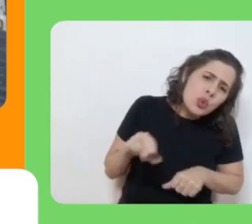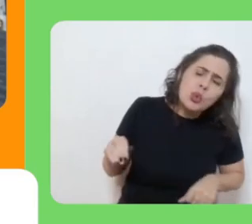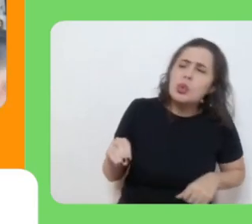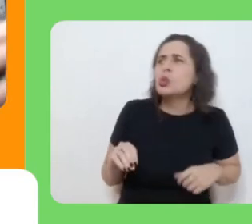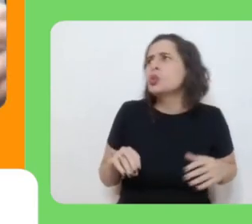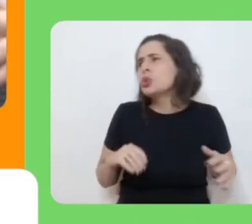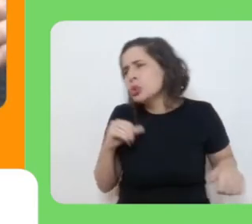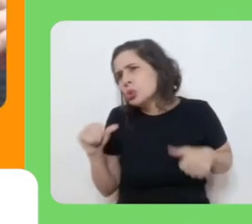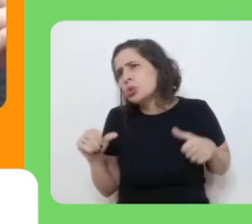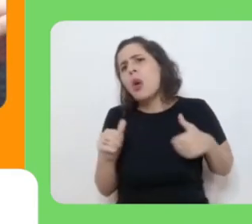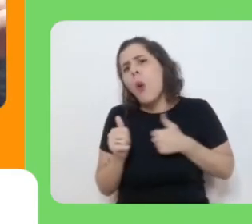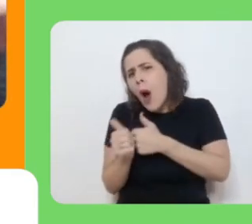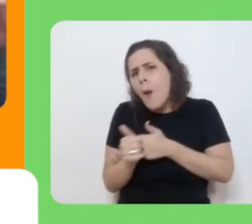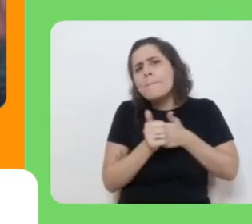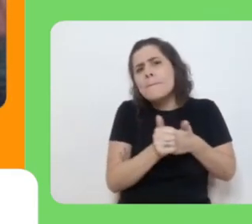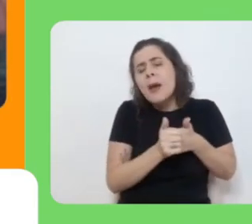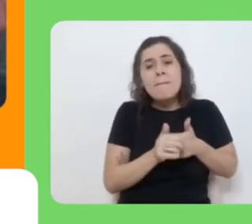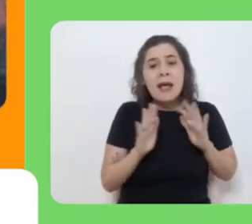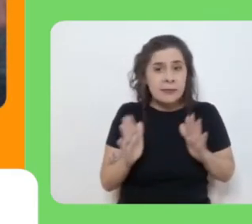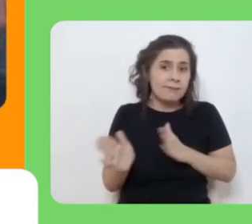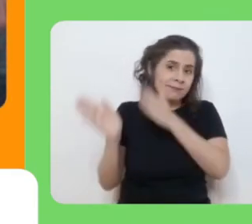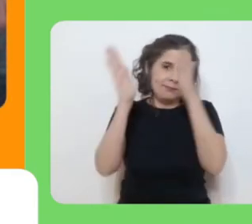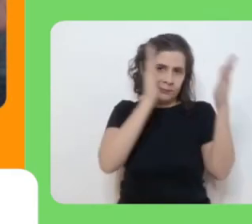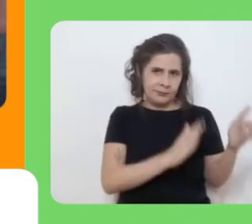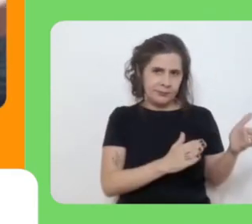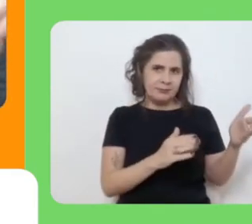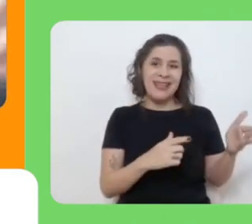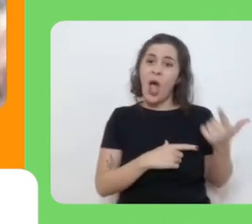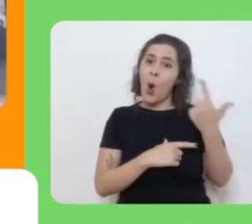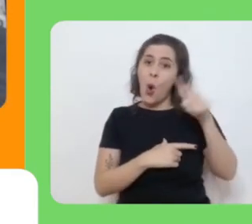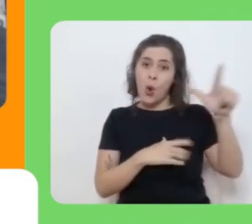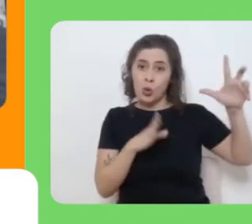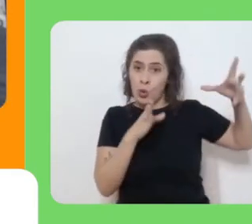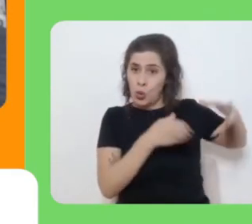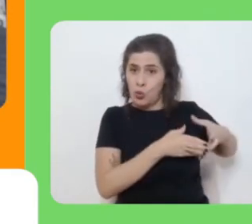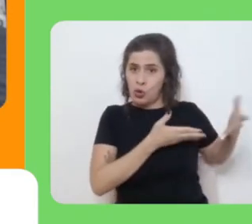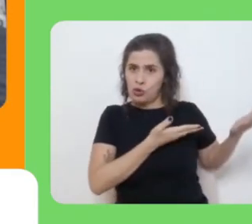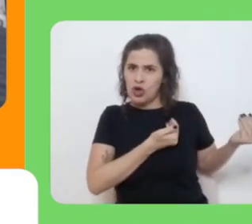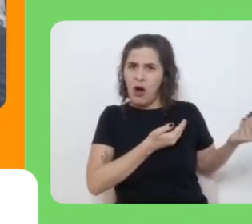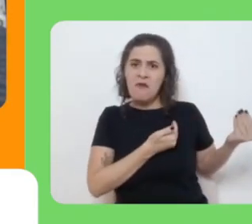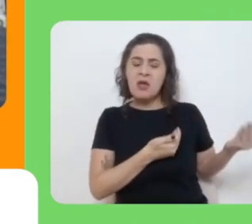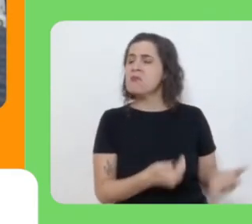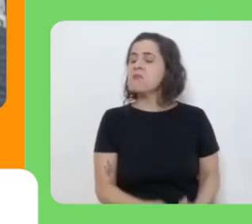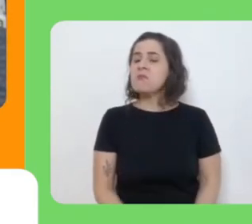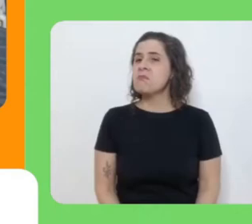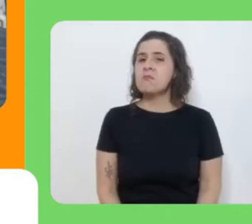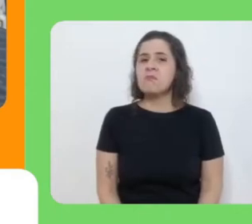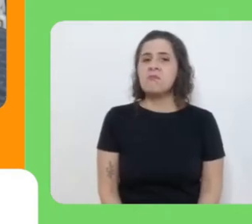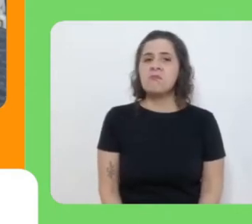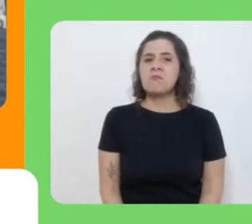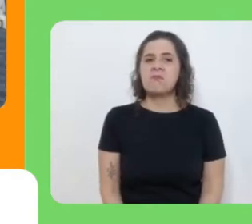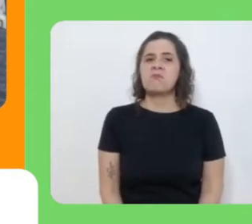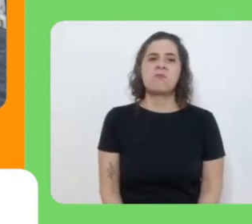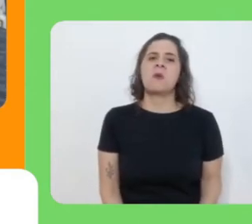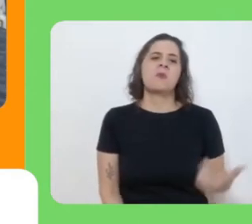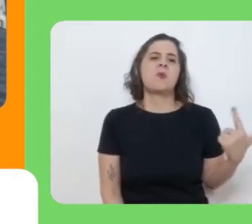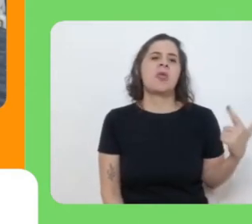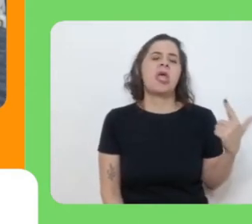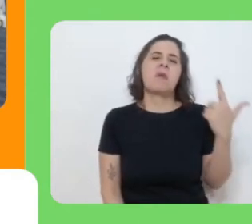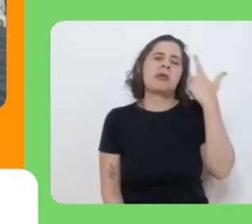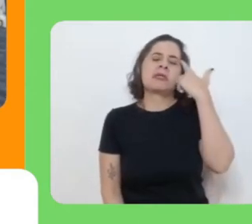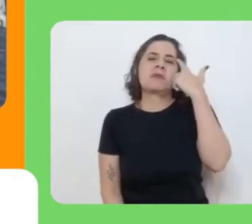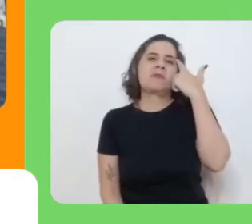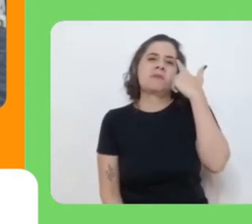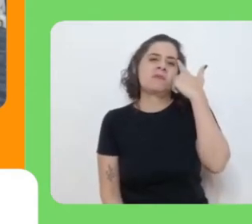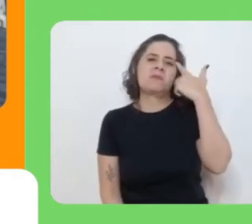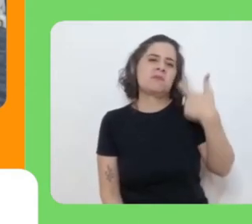assim. Mas ao mesmo tempo a gente tem uma outra molecada que, tipo, não tem esse físico do rolê